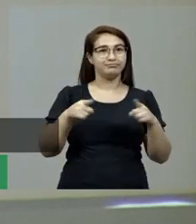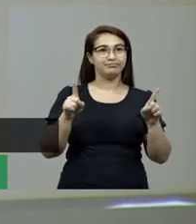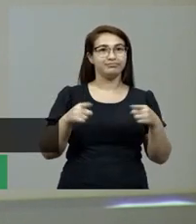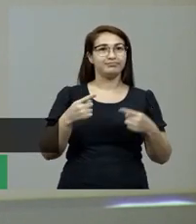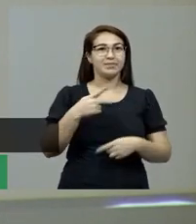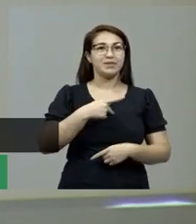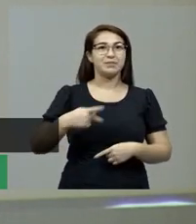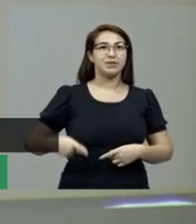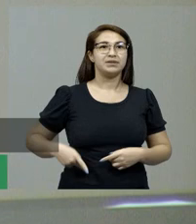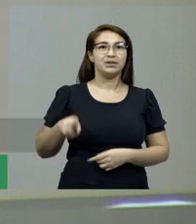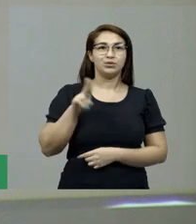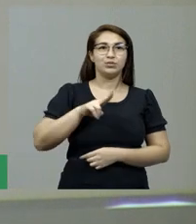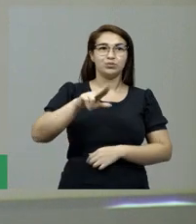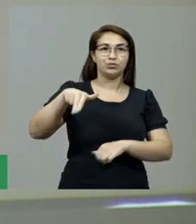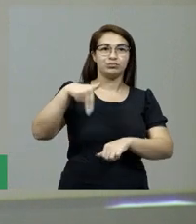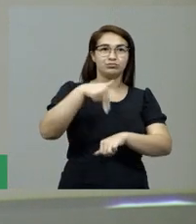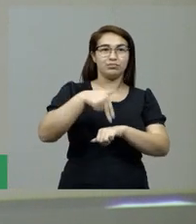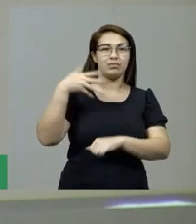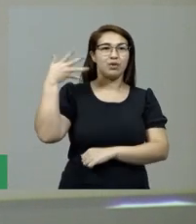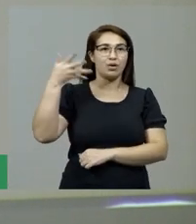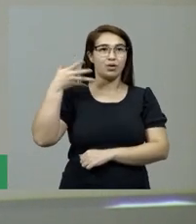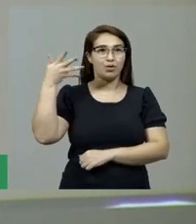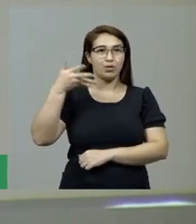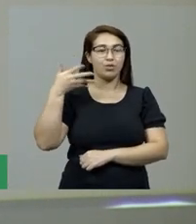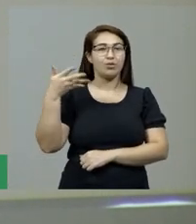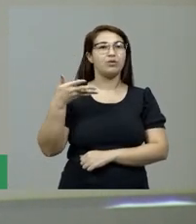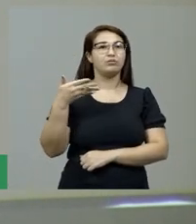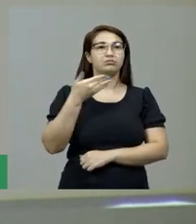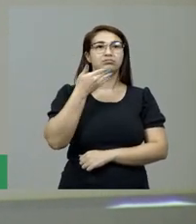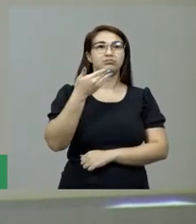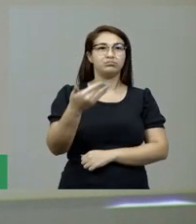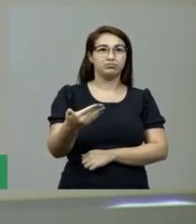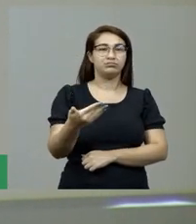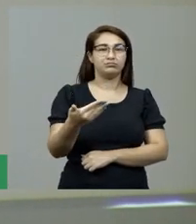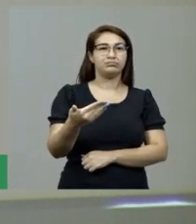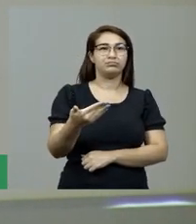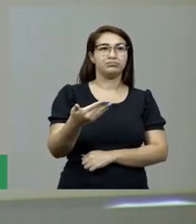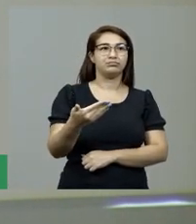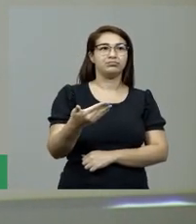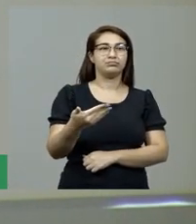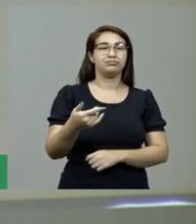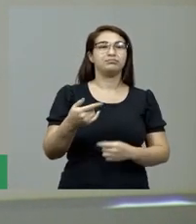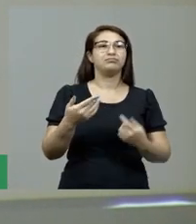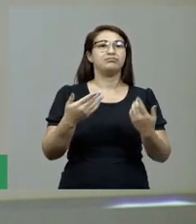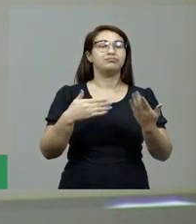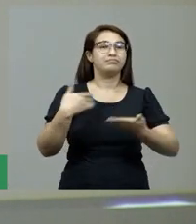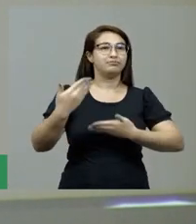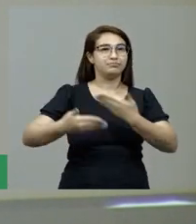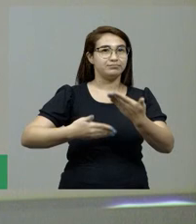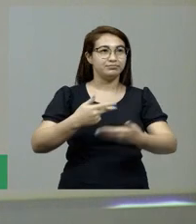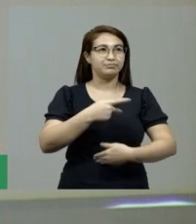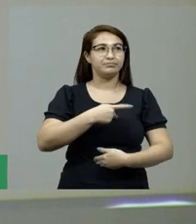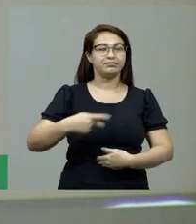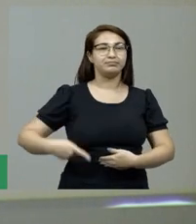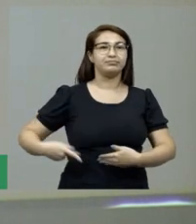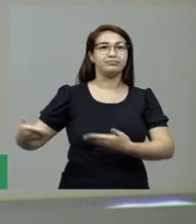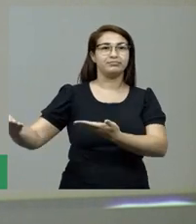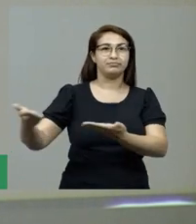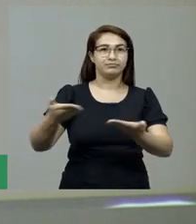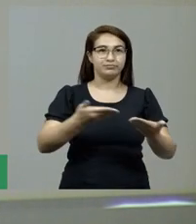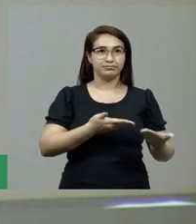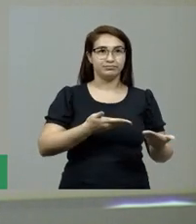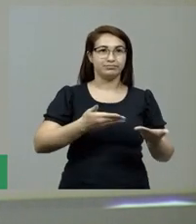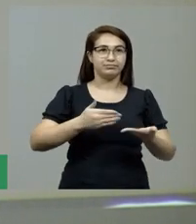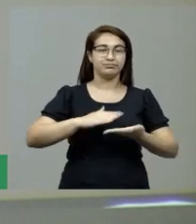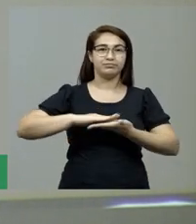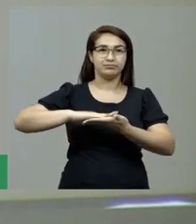uso da palavra na qualidade de autor do requerimento que ensejou a presente sessão. Prosseguindo, o senhor presidente convidou o mestre de